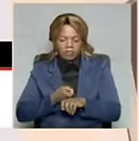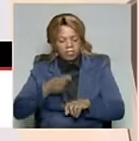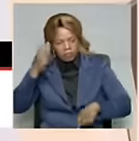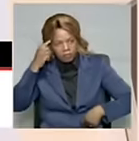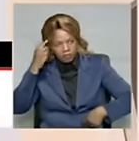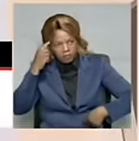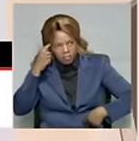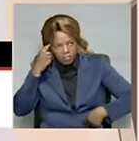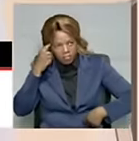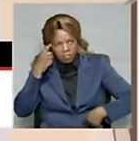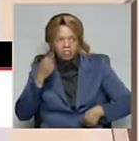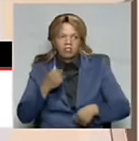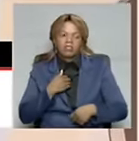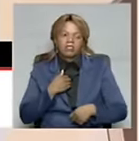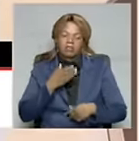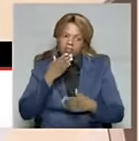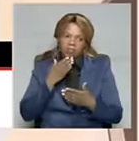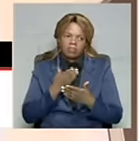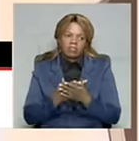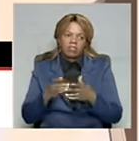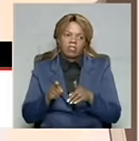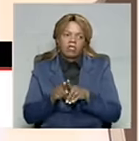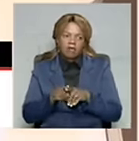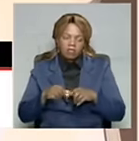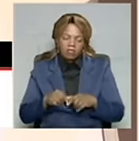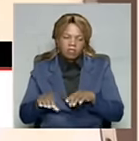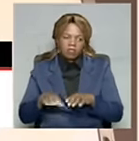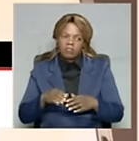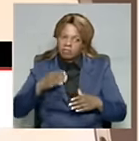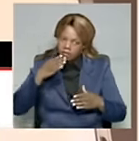difíceis. E agradecer pelo que continuam a fazer.